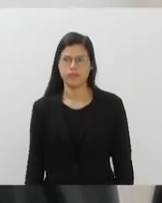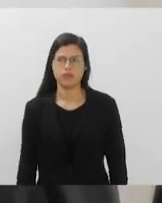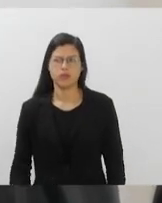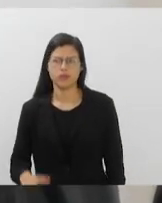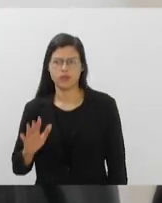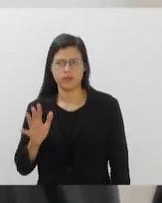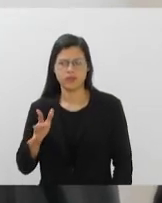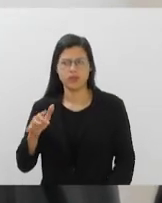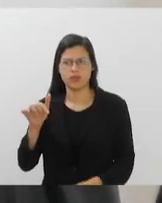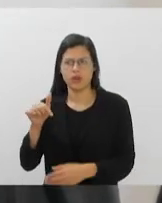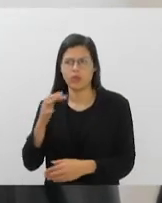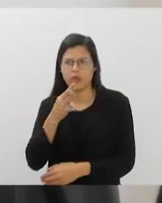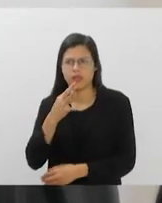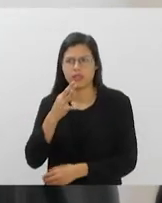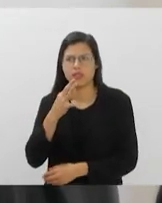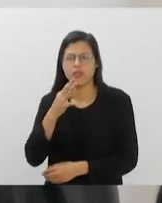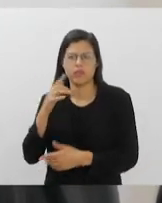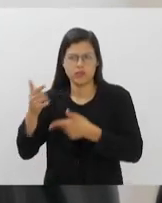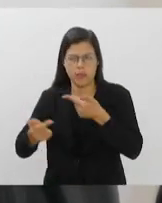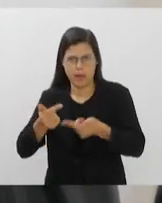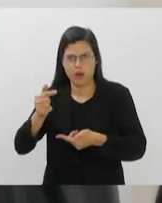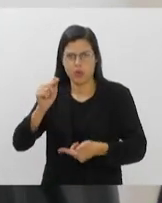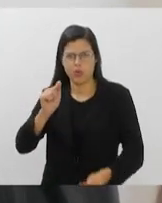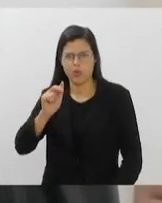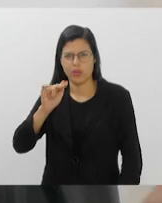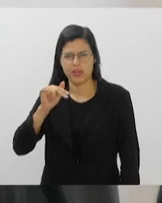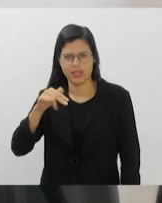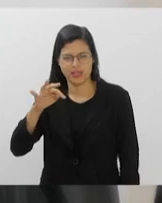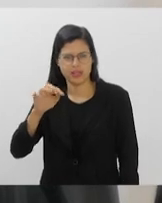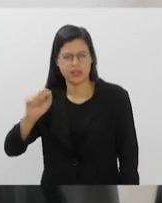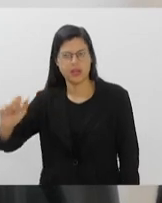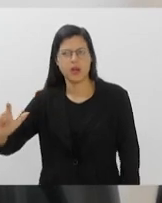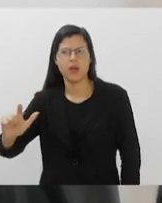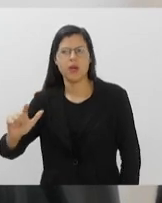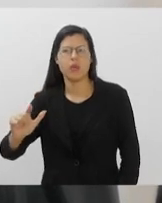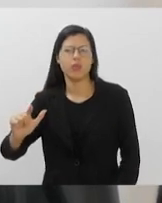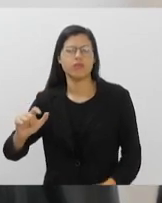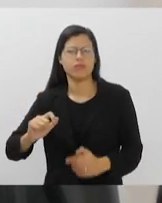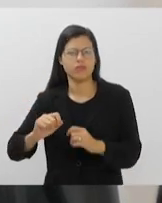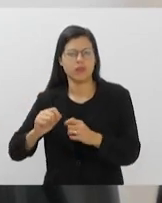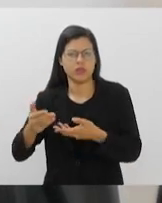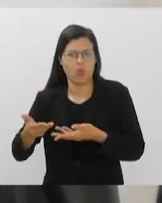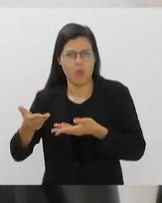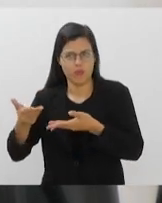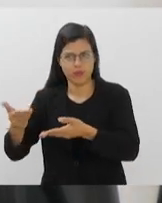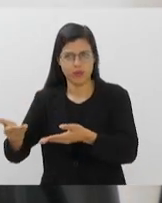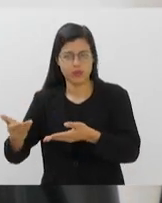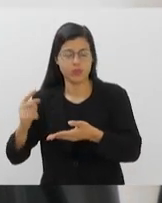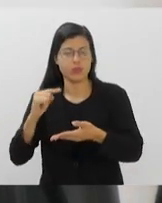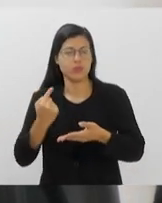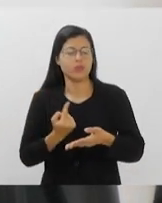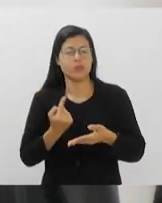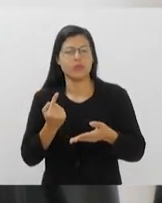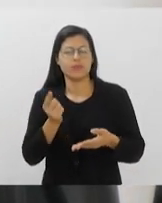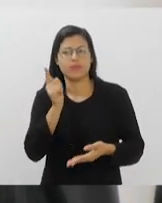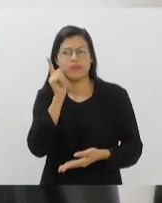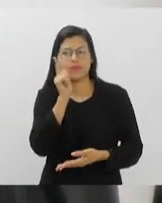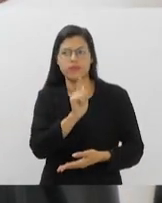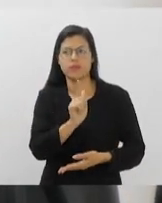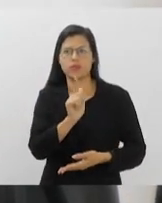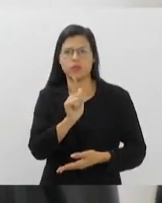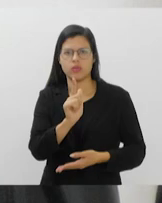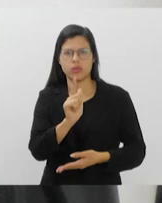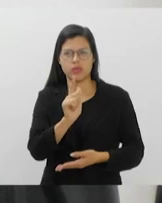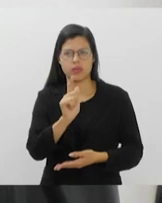quintal justamente o meu trabalho no quintal que levou ensejou esse convite e nós conseguimos